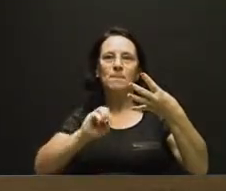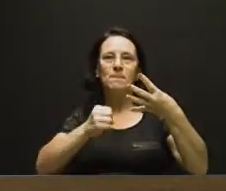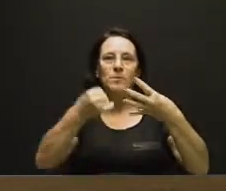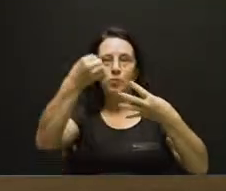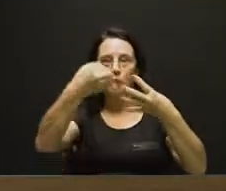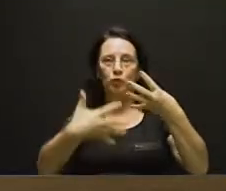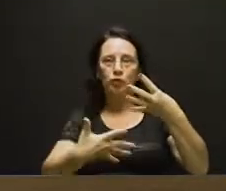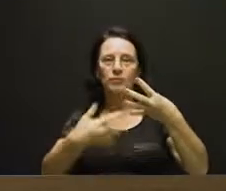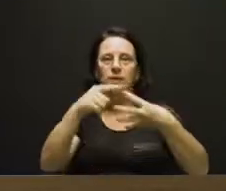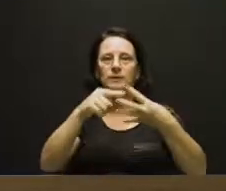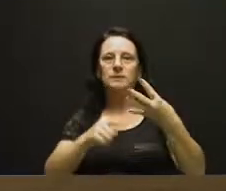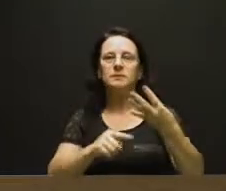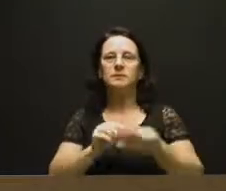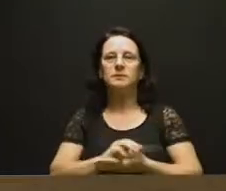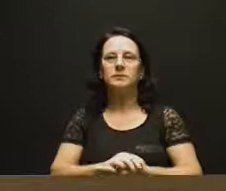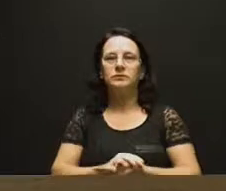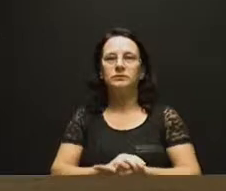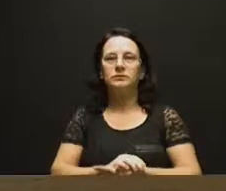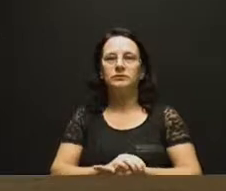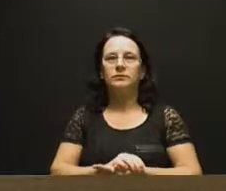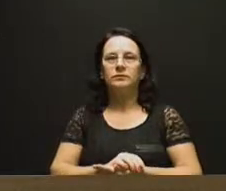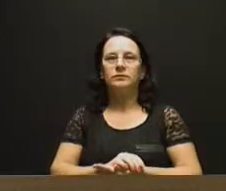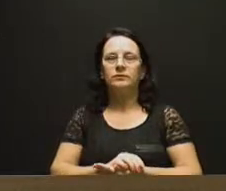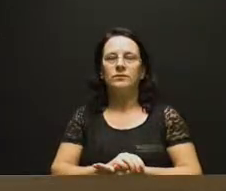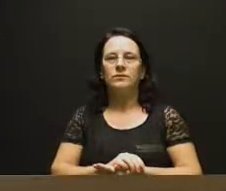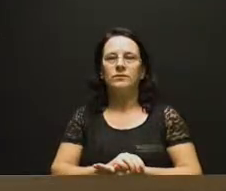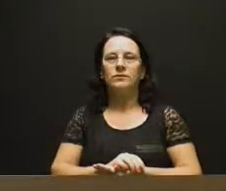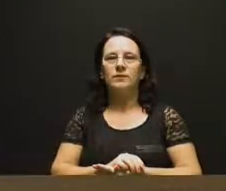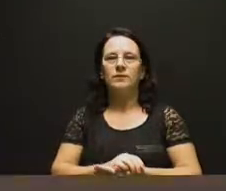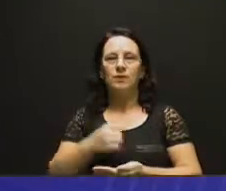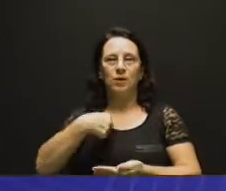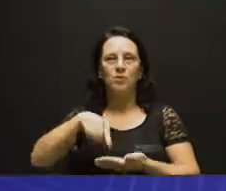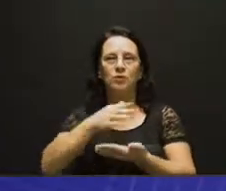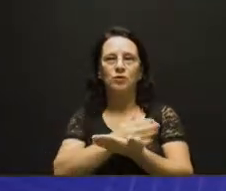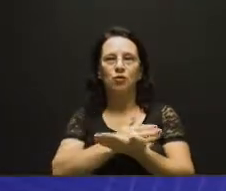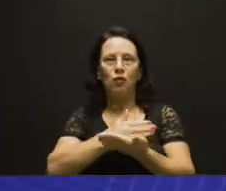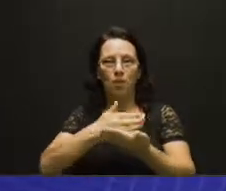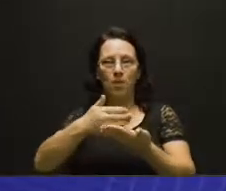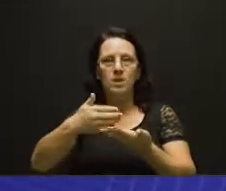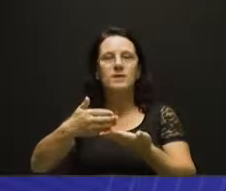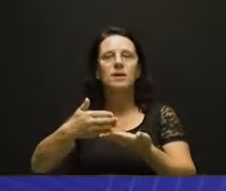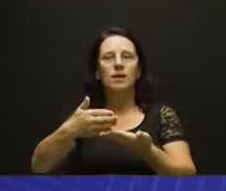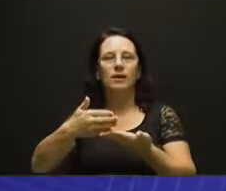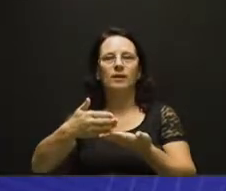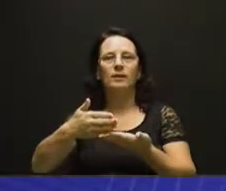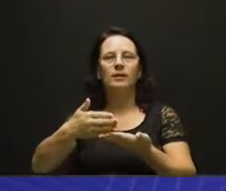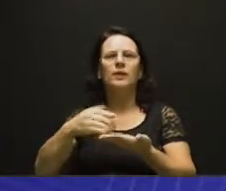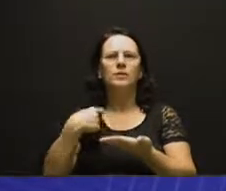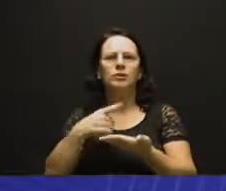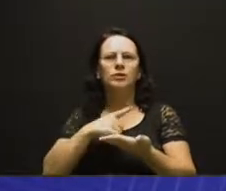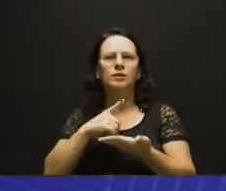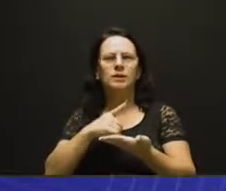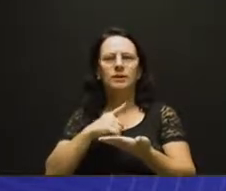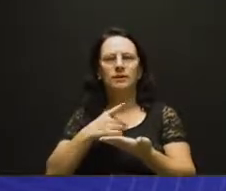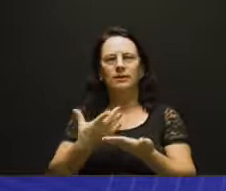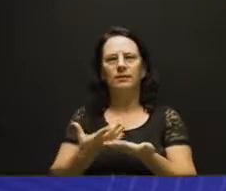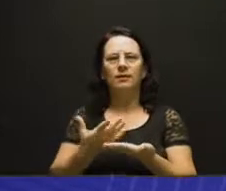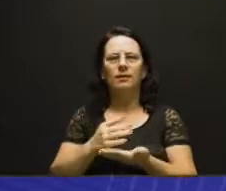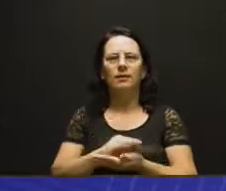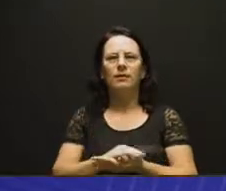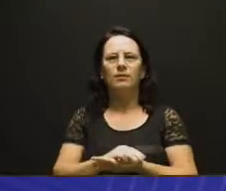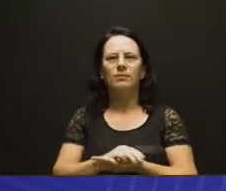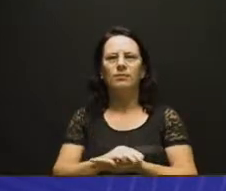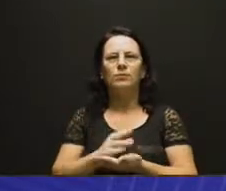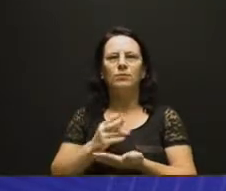pode passar vamos então começar do começo mesmo né pra gente ter um uma